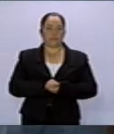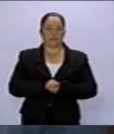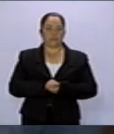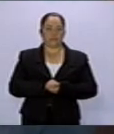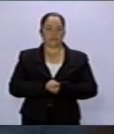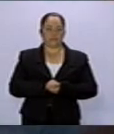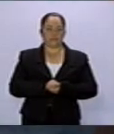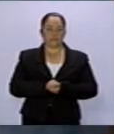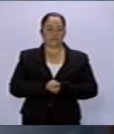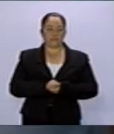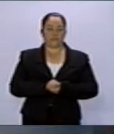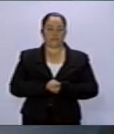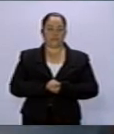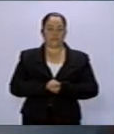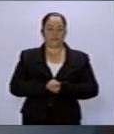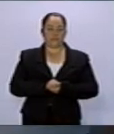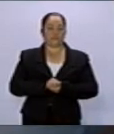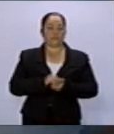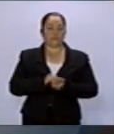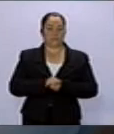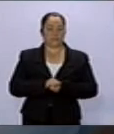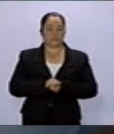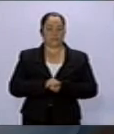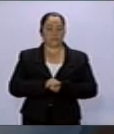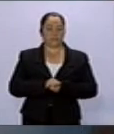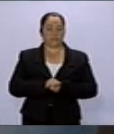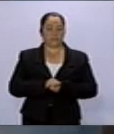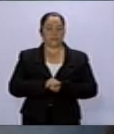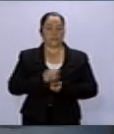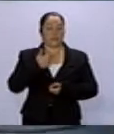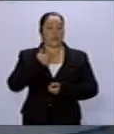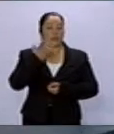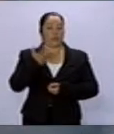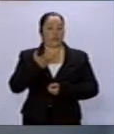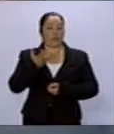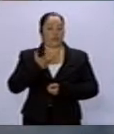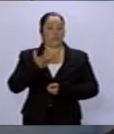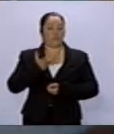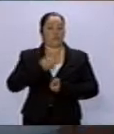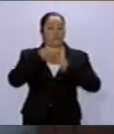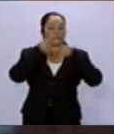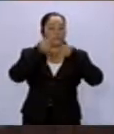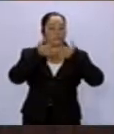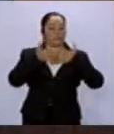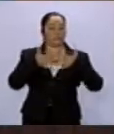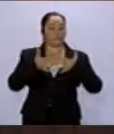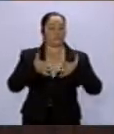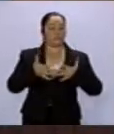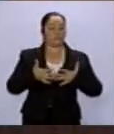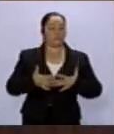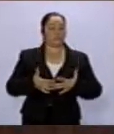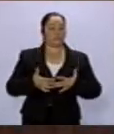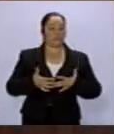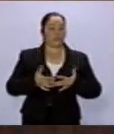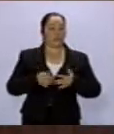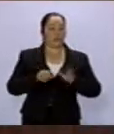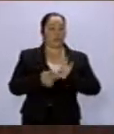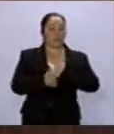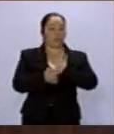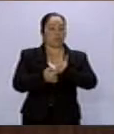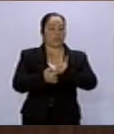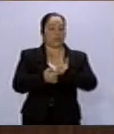Na verdade queria só colocar alguns poucos slides